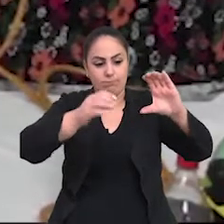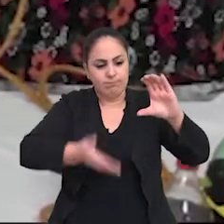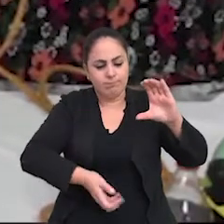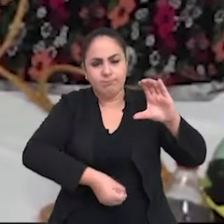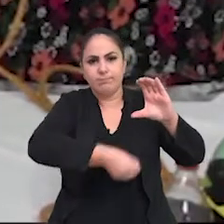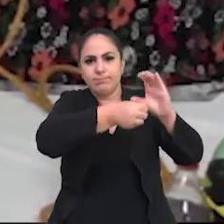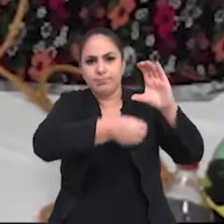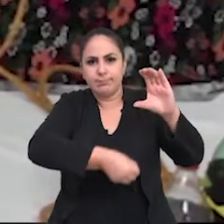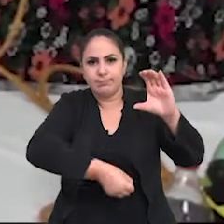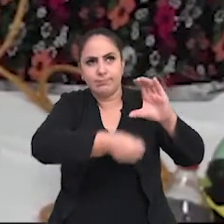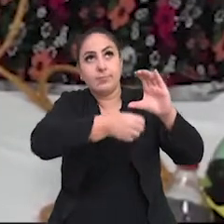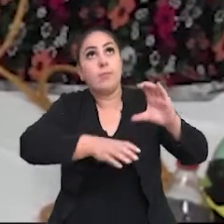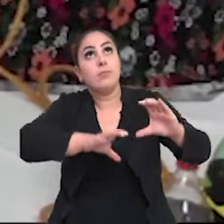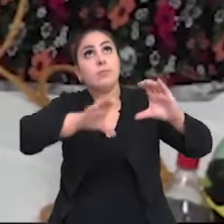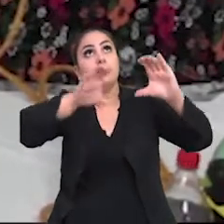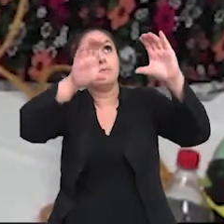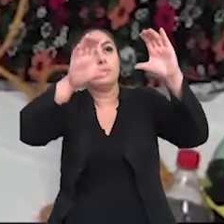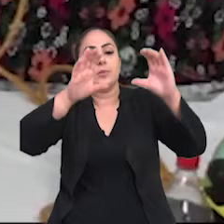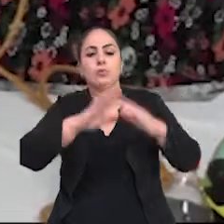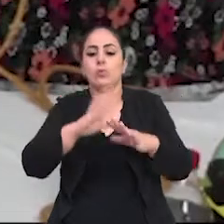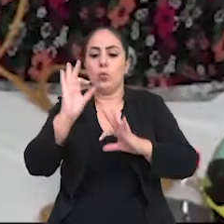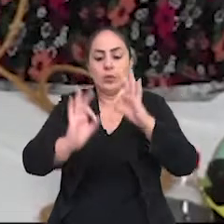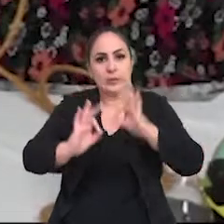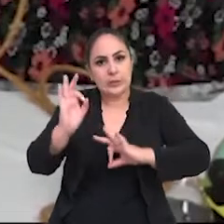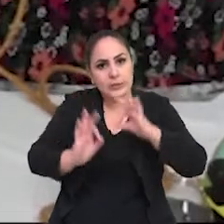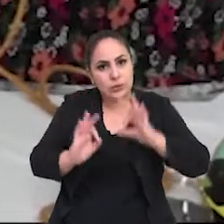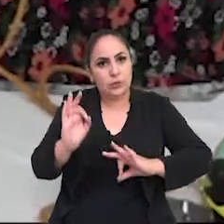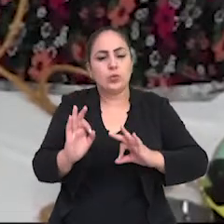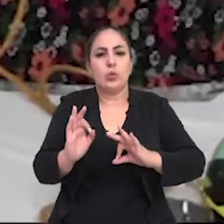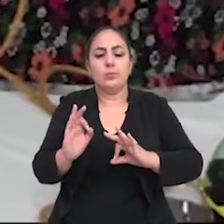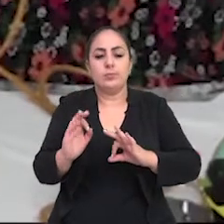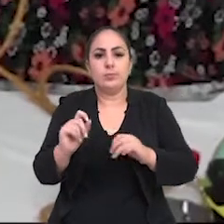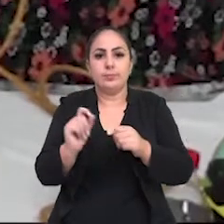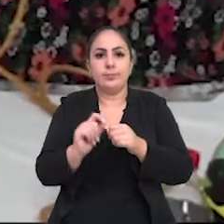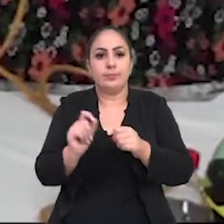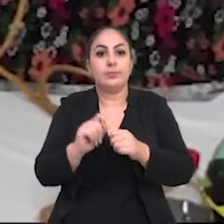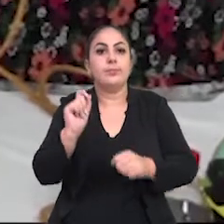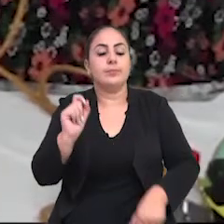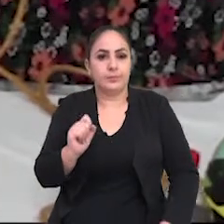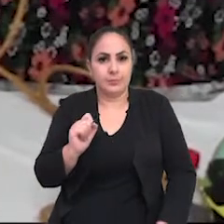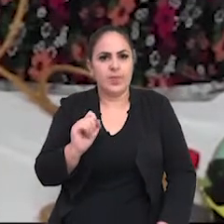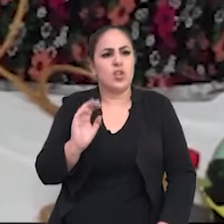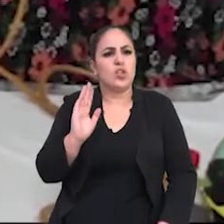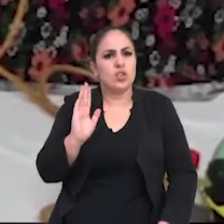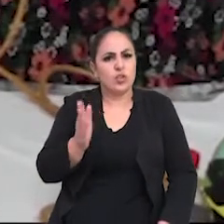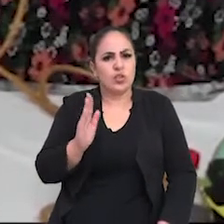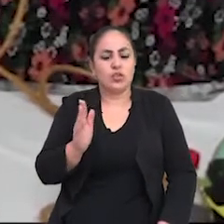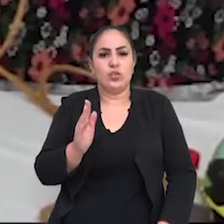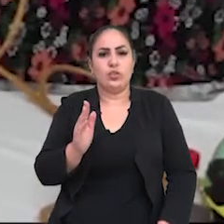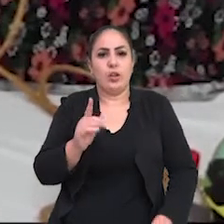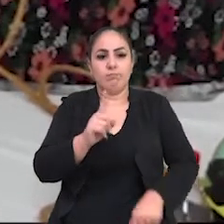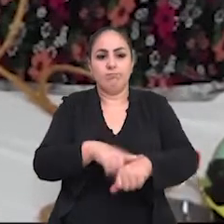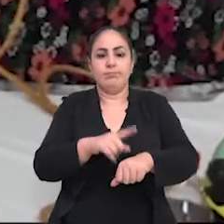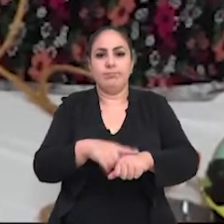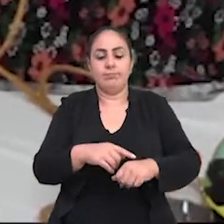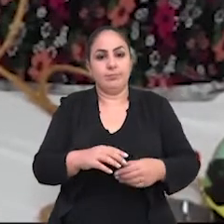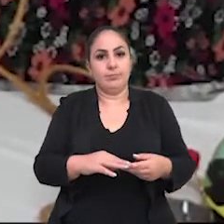céu. Todo mundo então se organizou com o seu galho, seu tronco e já estava na